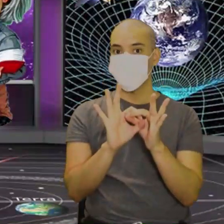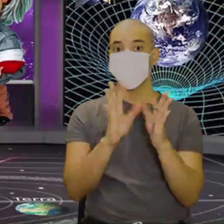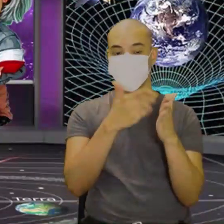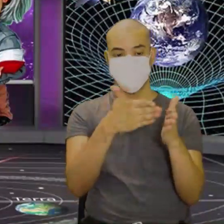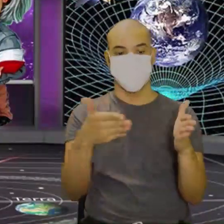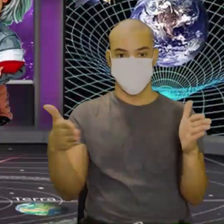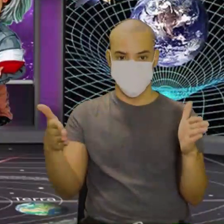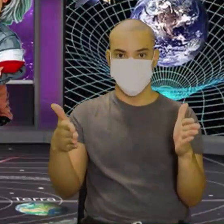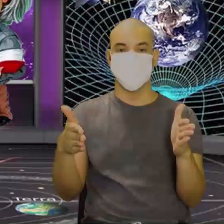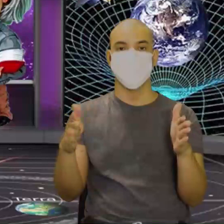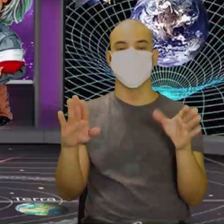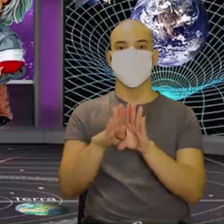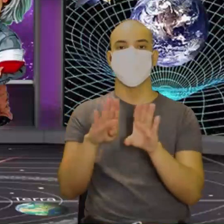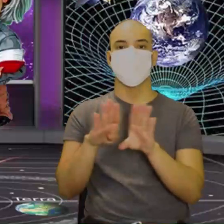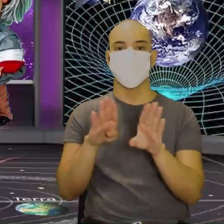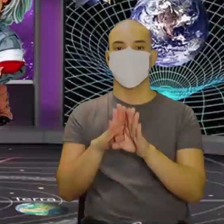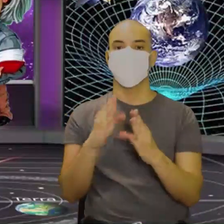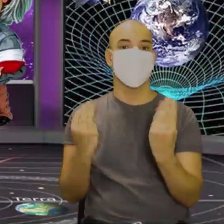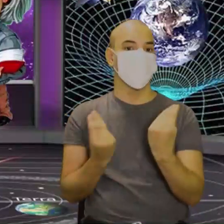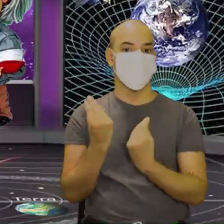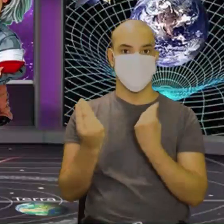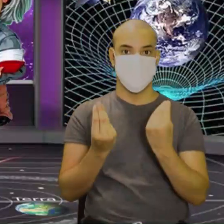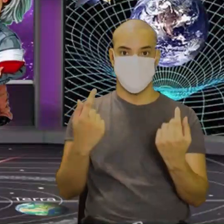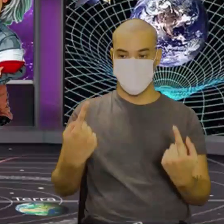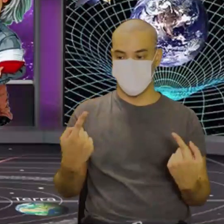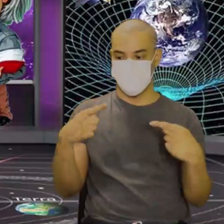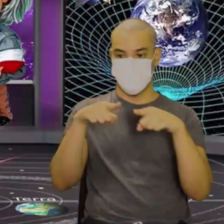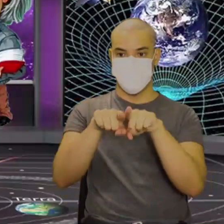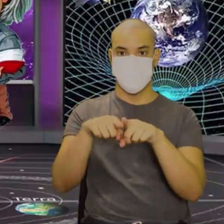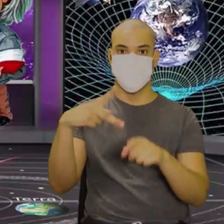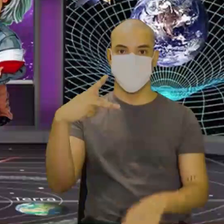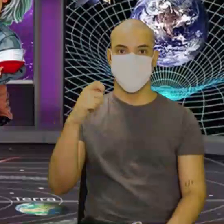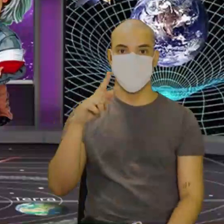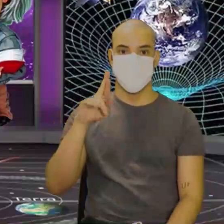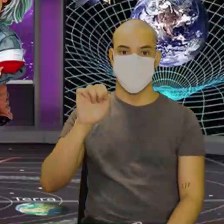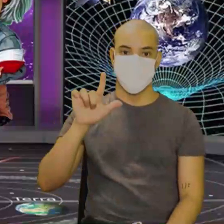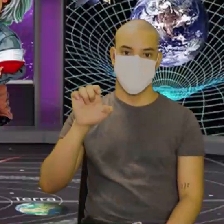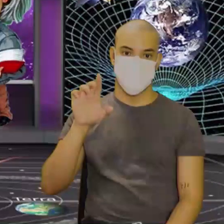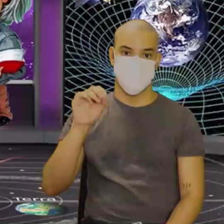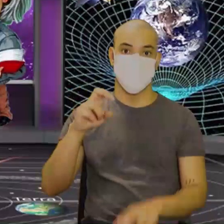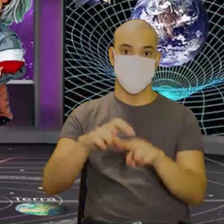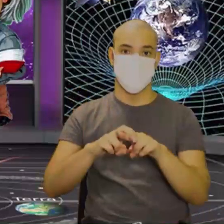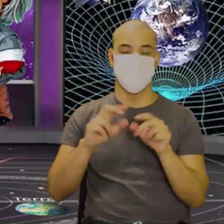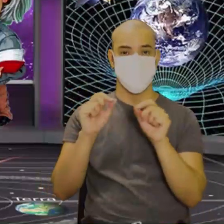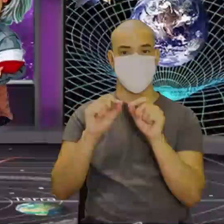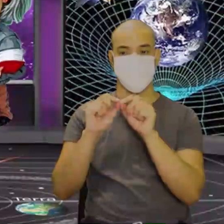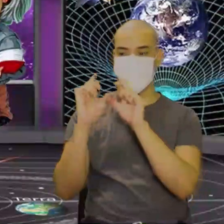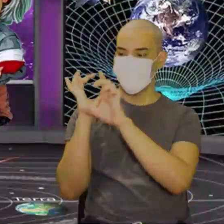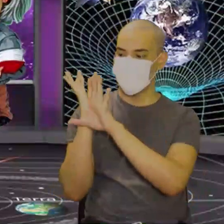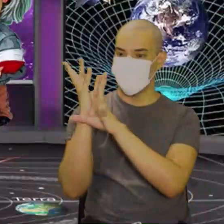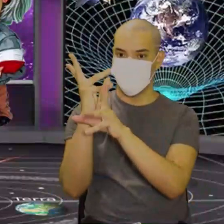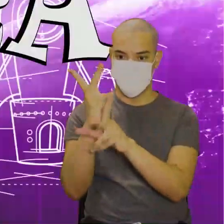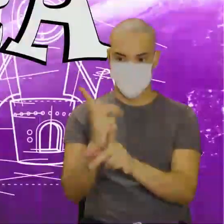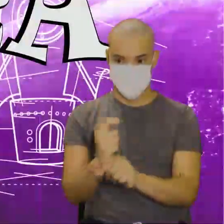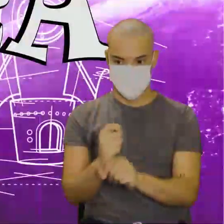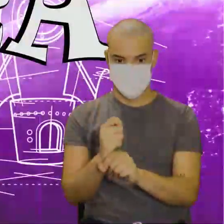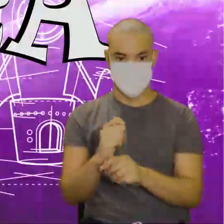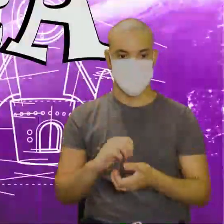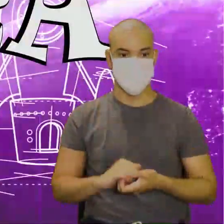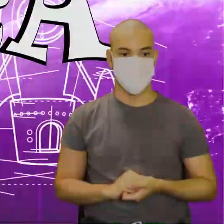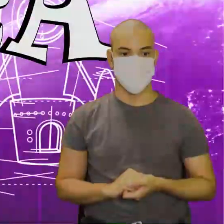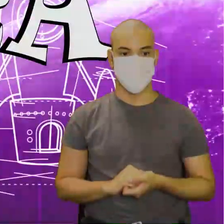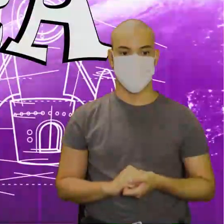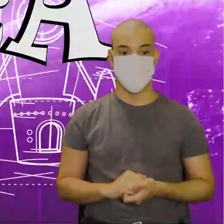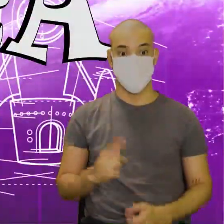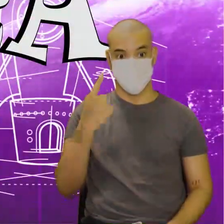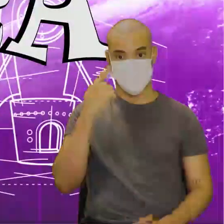série, podemos associar geradores em paralelo. Então vamos fazer a revisão para ver como é que isso funciona? Vamos lá? Olha